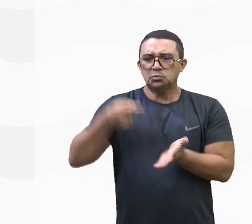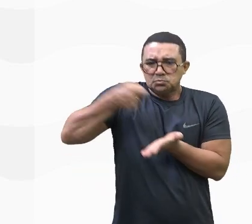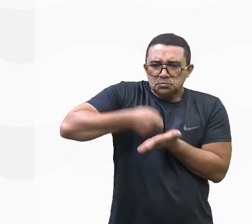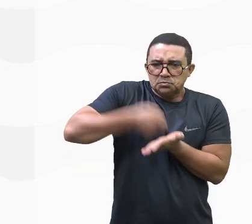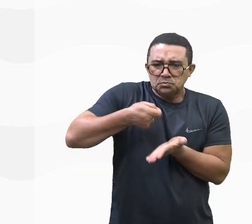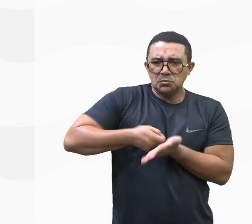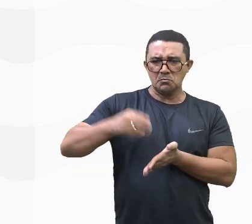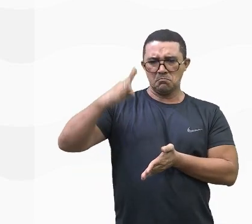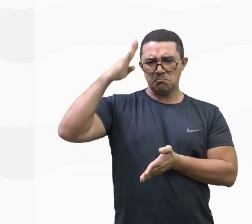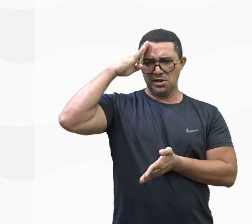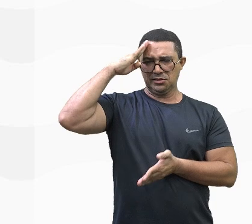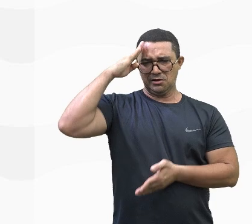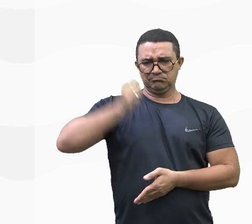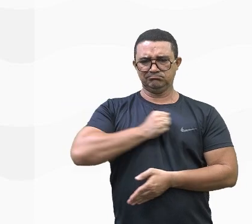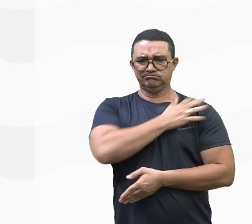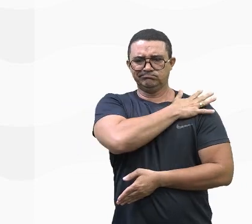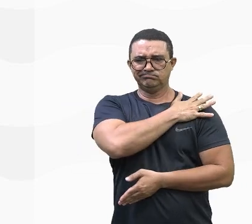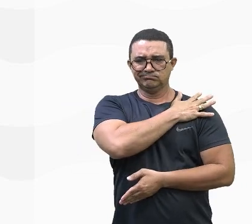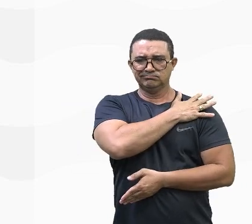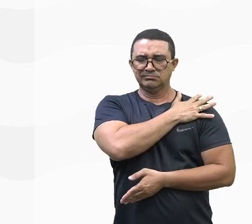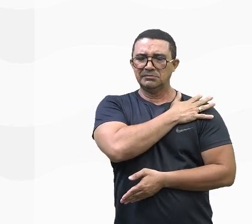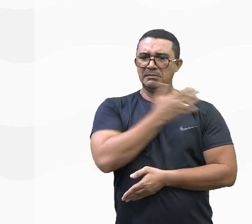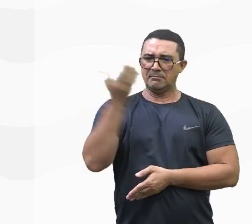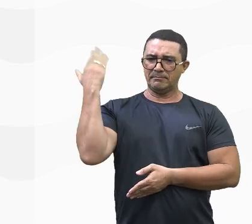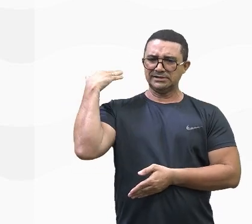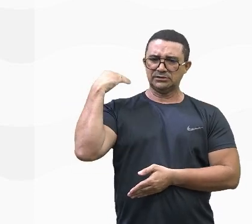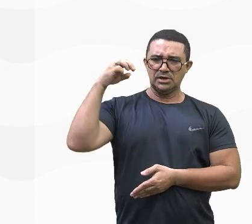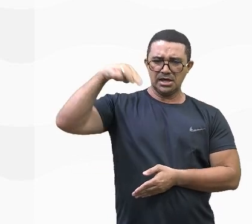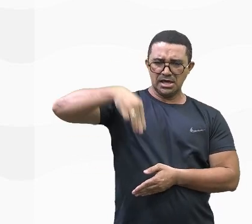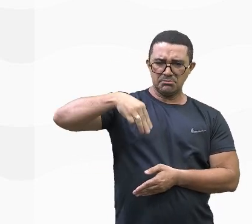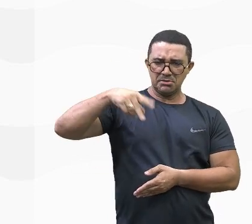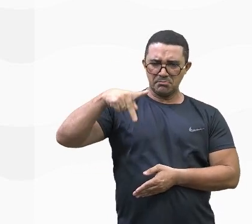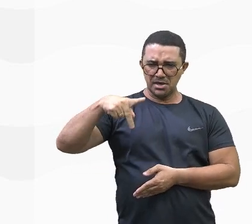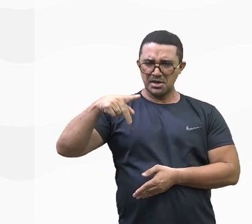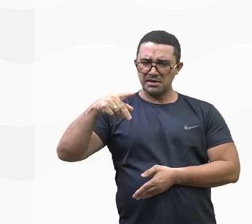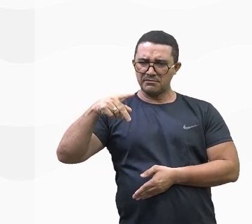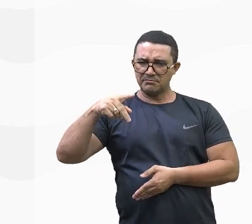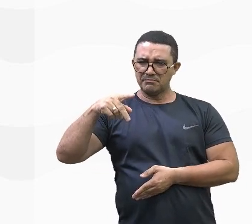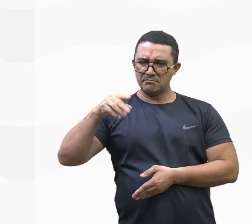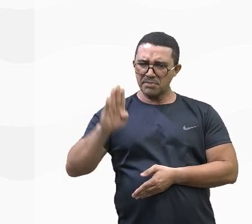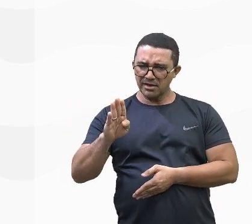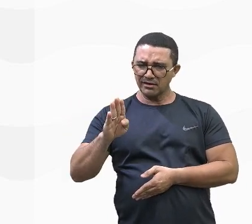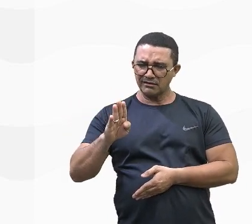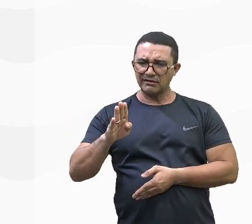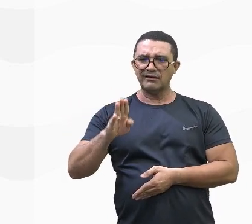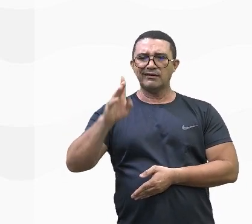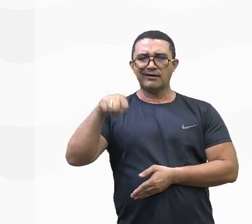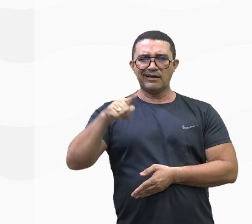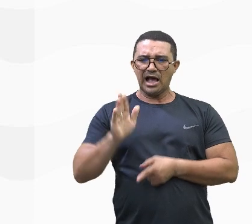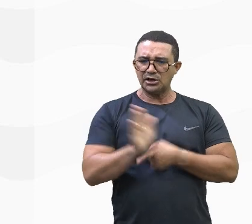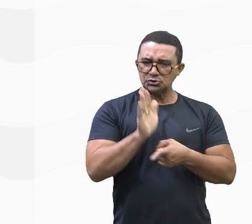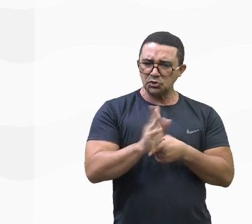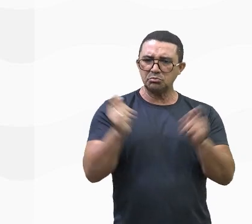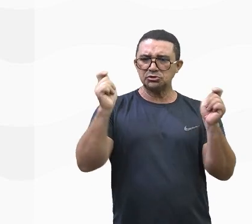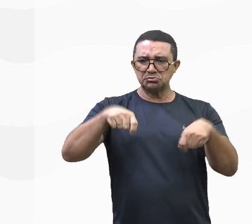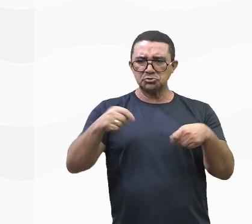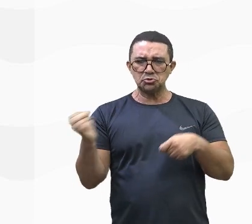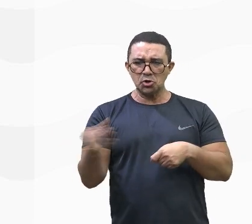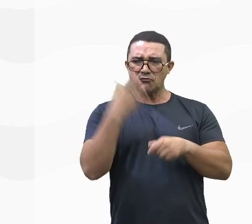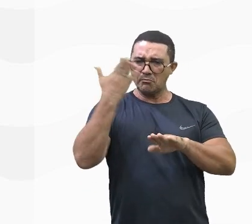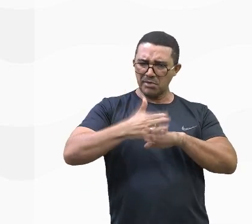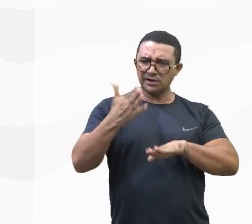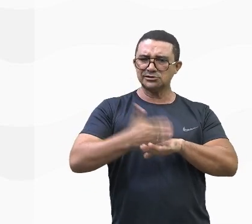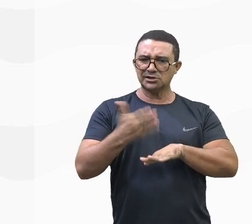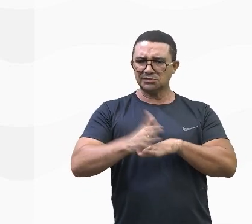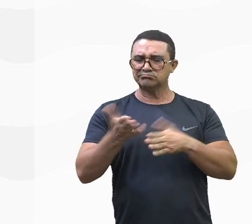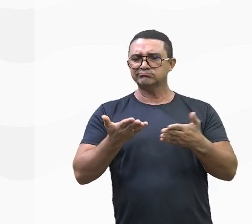no Brasil. Será que as músicas da MPB não favoreceram isso, né? Possibilitando novas práticas